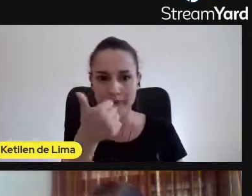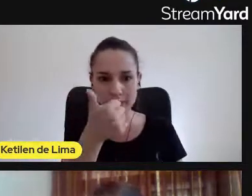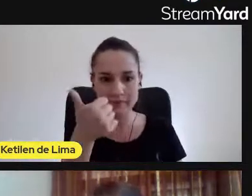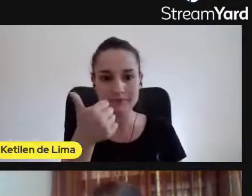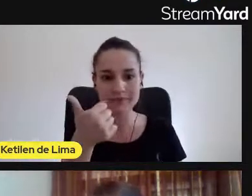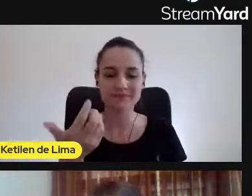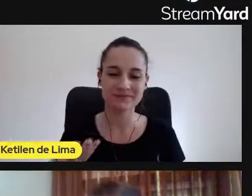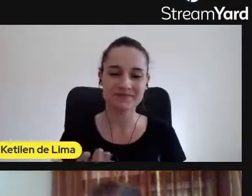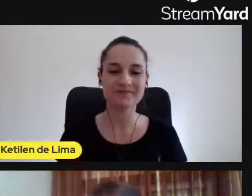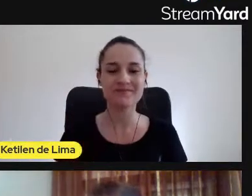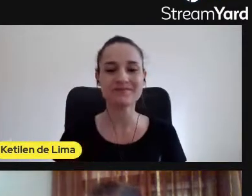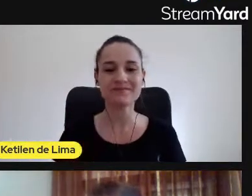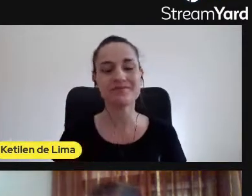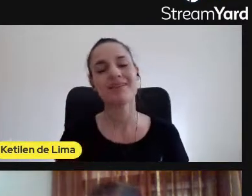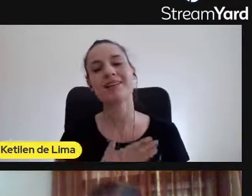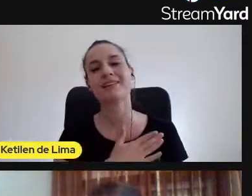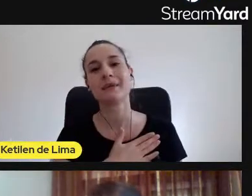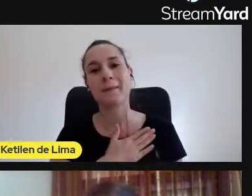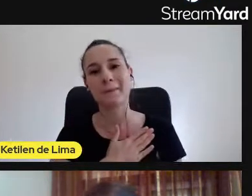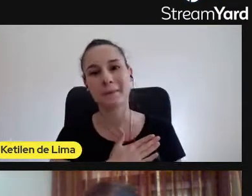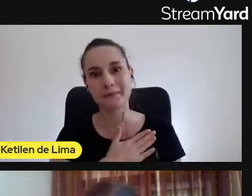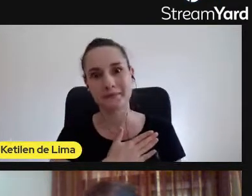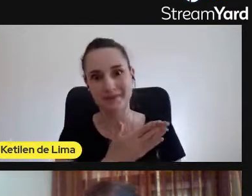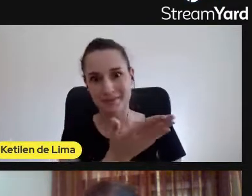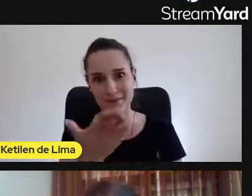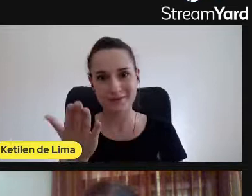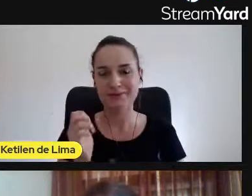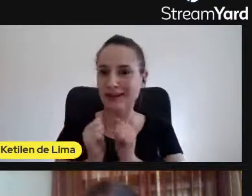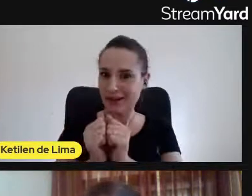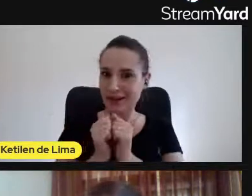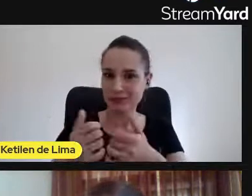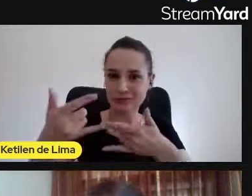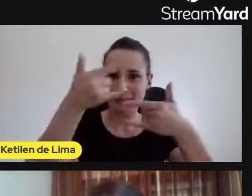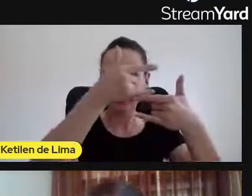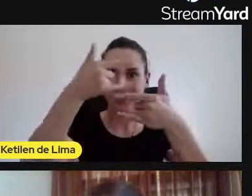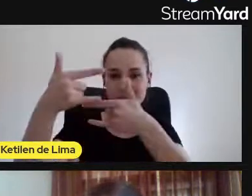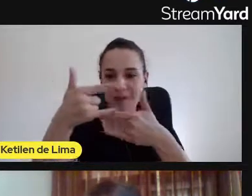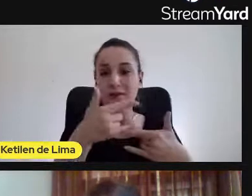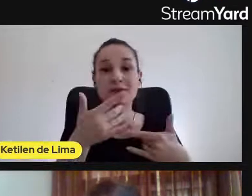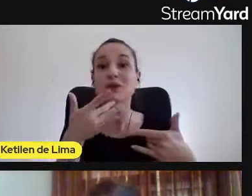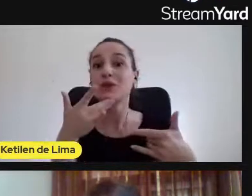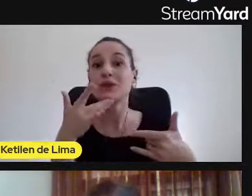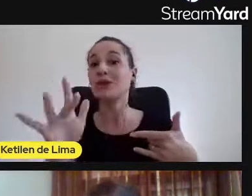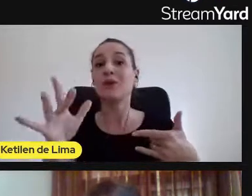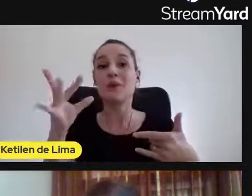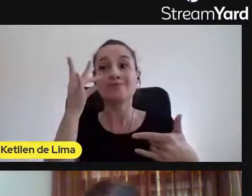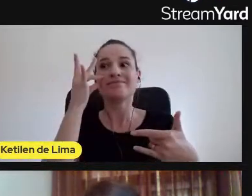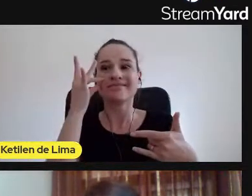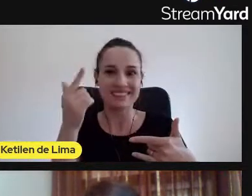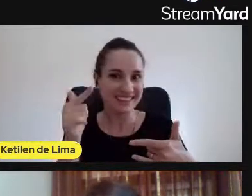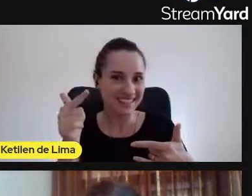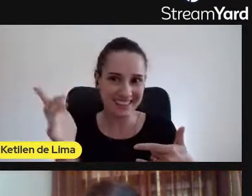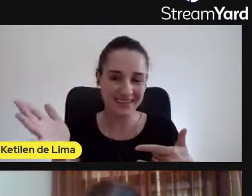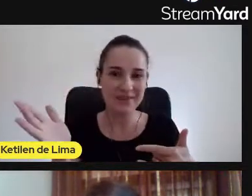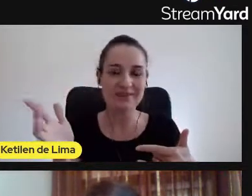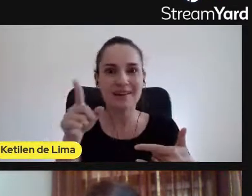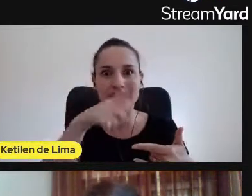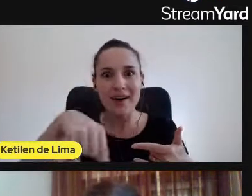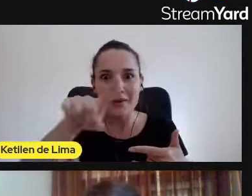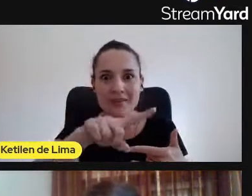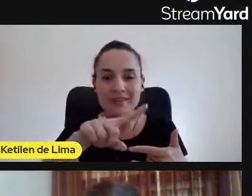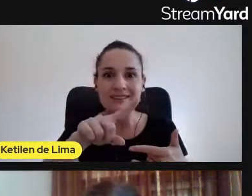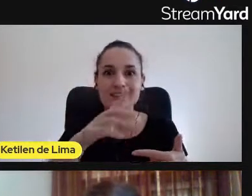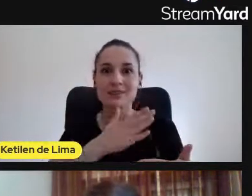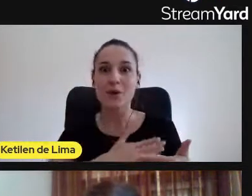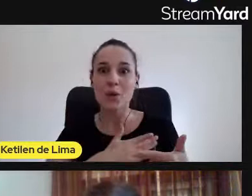Bom, é um prazer estar com vocês aqui, que eu não conheço, mas, sei lá, só de saber que alguém gosta do mesmo